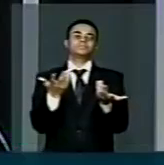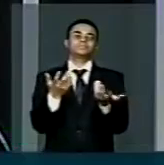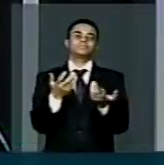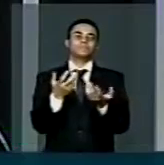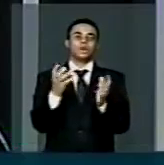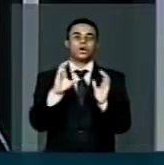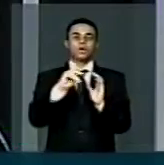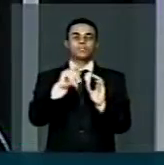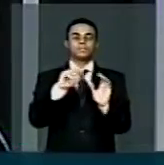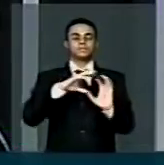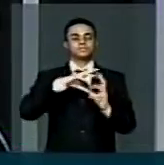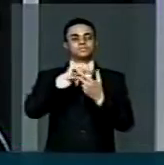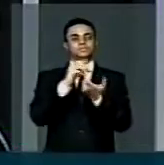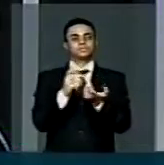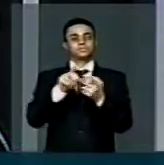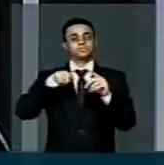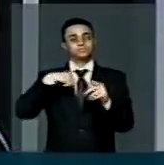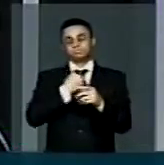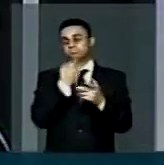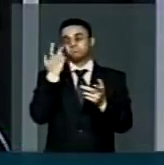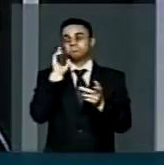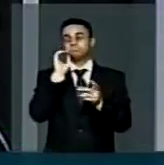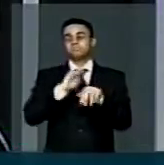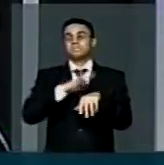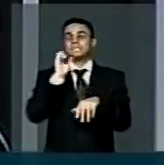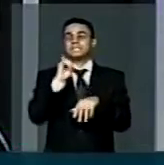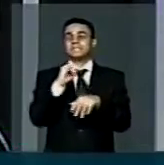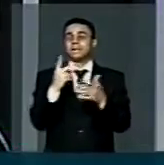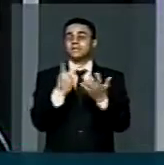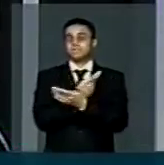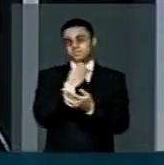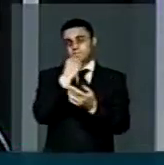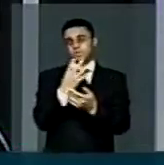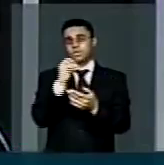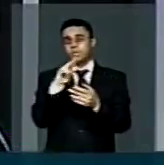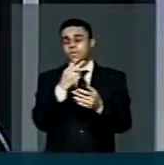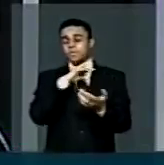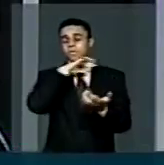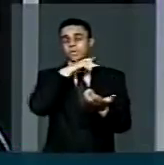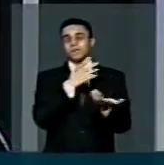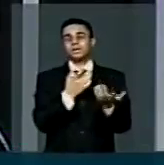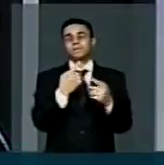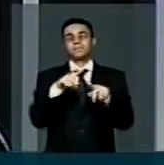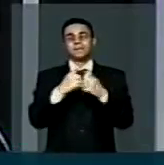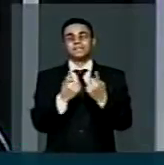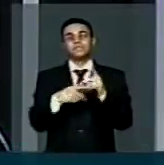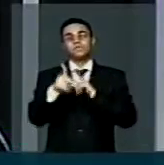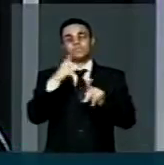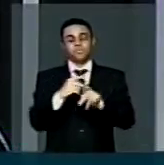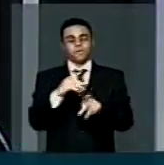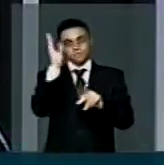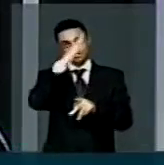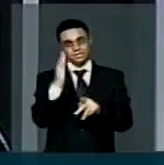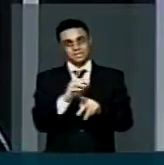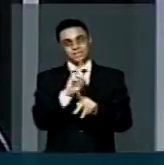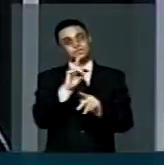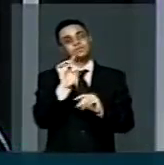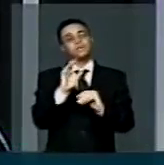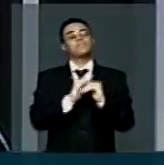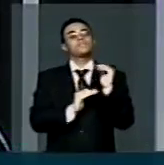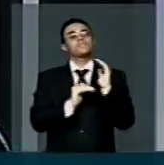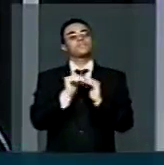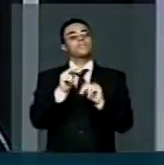se a realização desse evento no Brasil é um horror ou uma maravilha, mas a insatisfação do brasileiro não diz respeito apenas